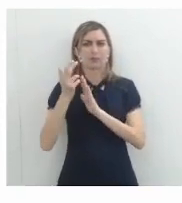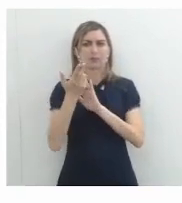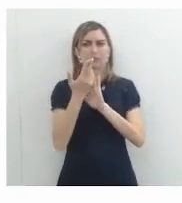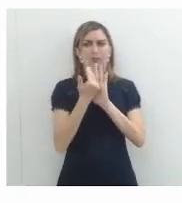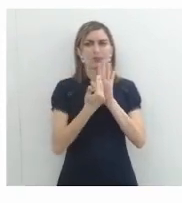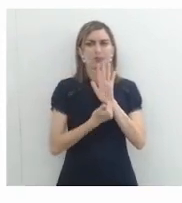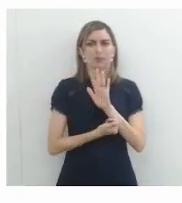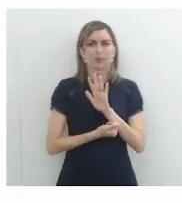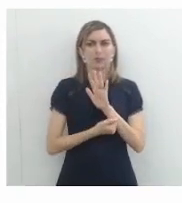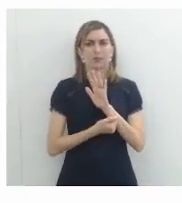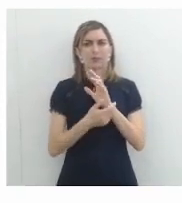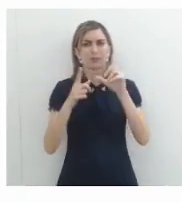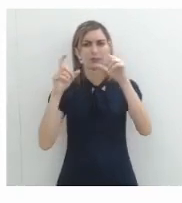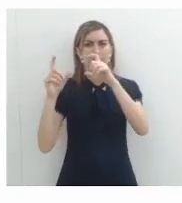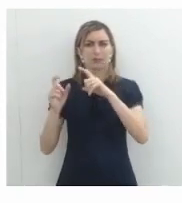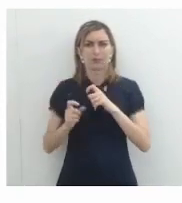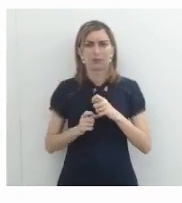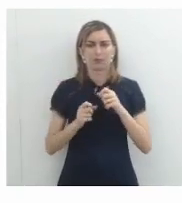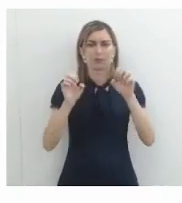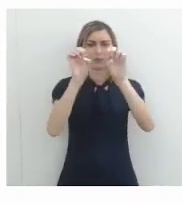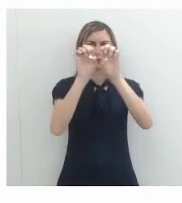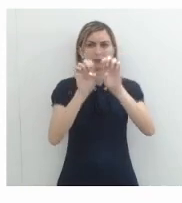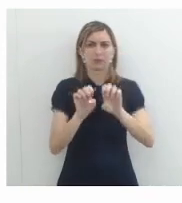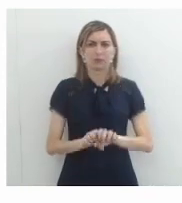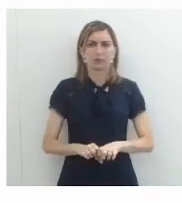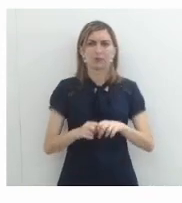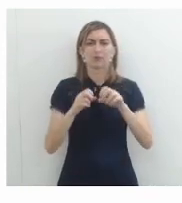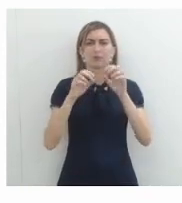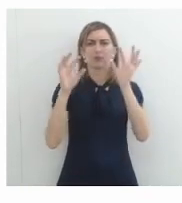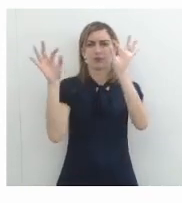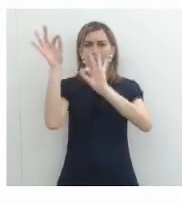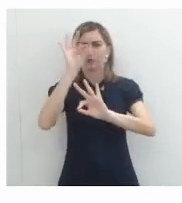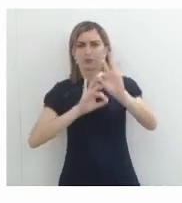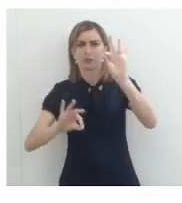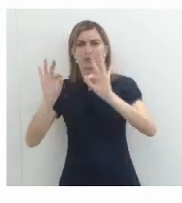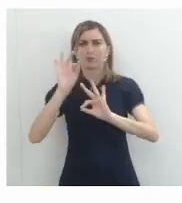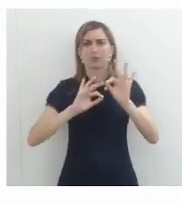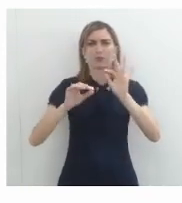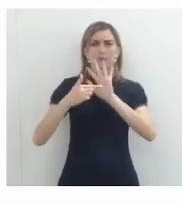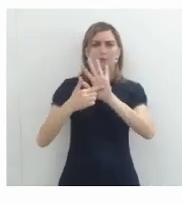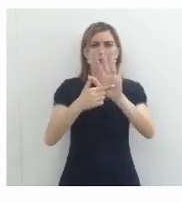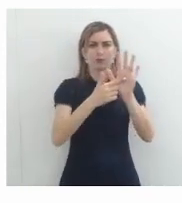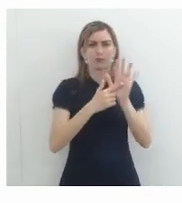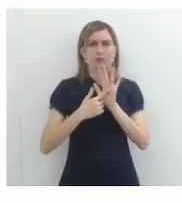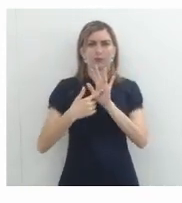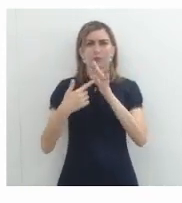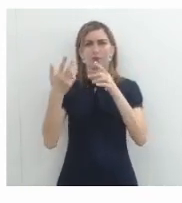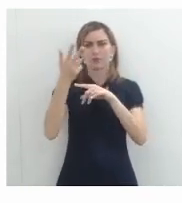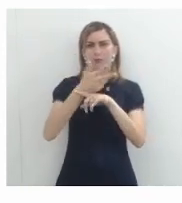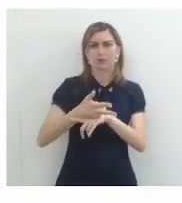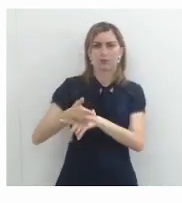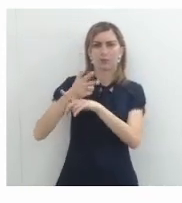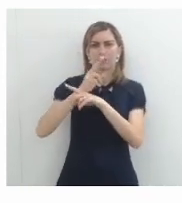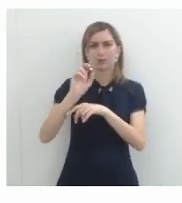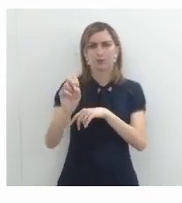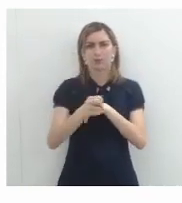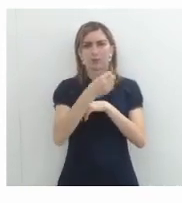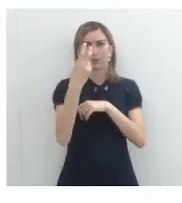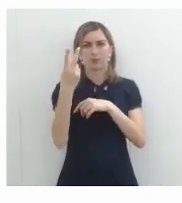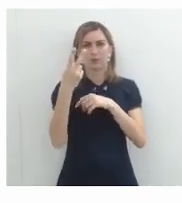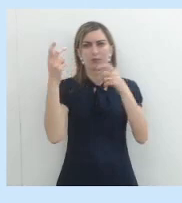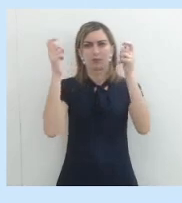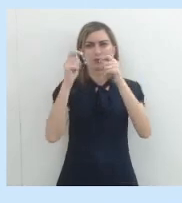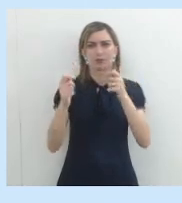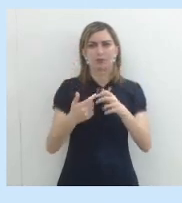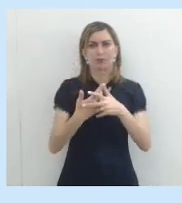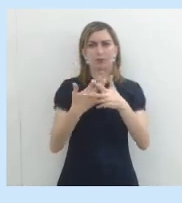desenho, fotografias, esculturas, instalações, apresentação de vídeos ou performance de artistas.